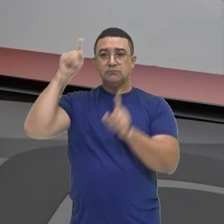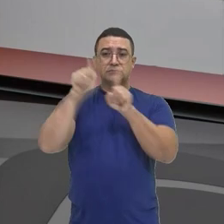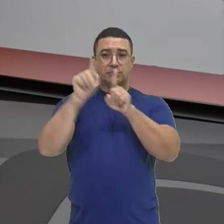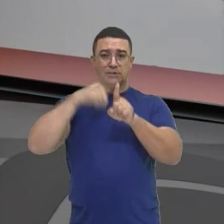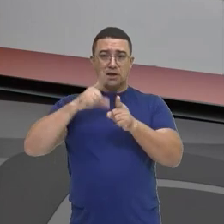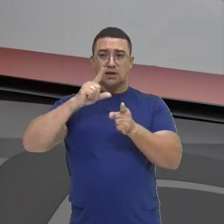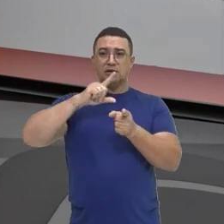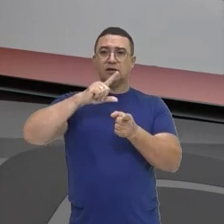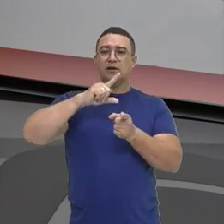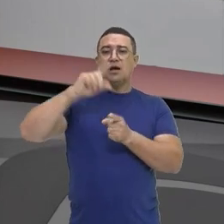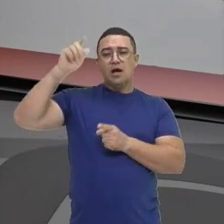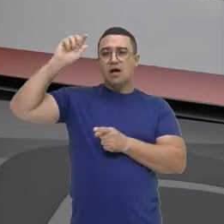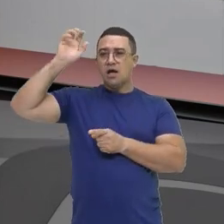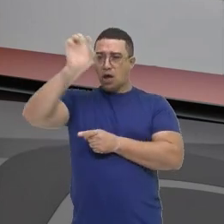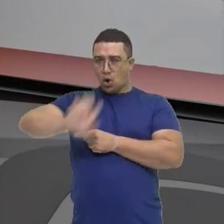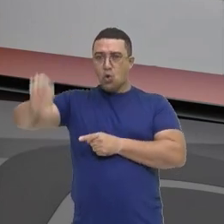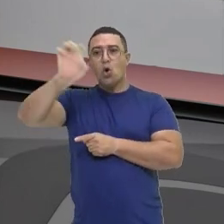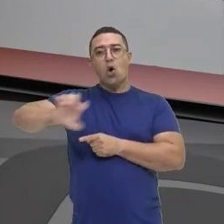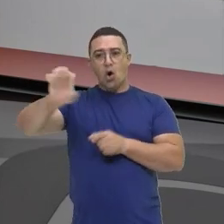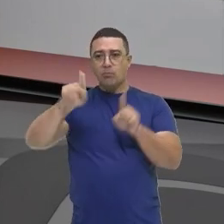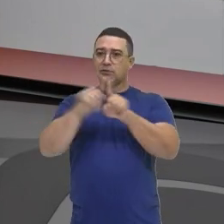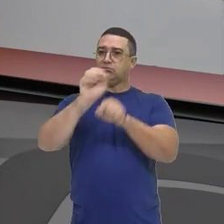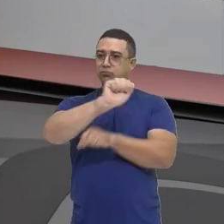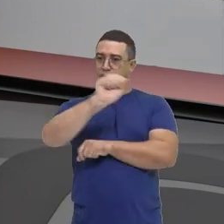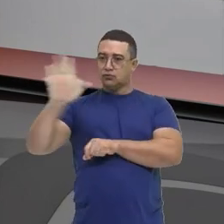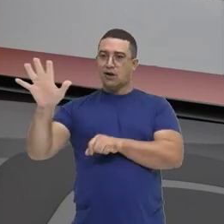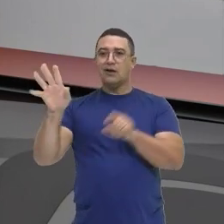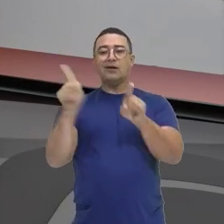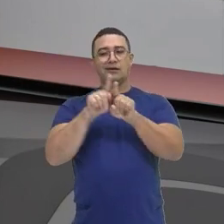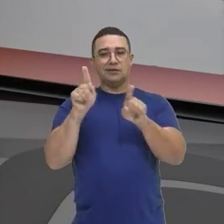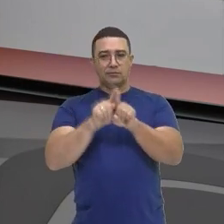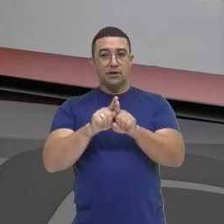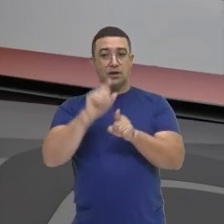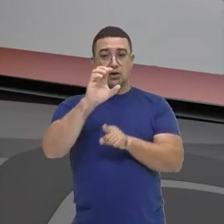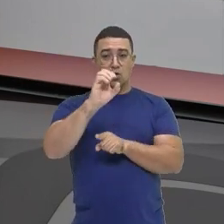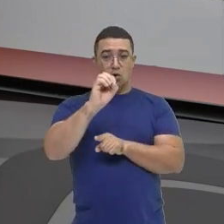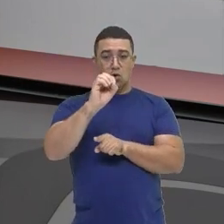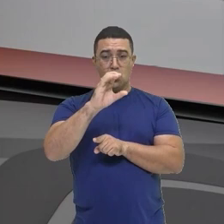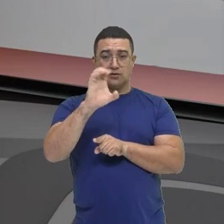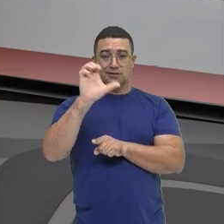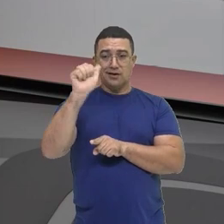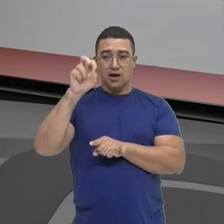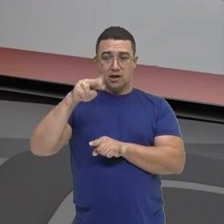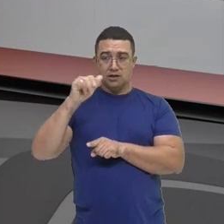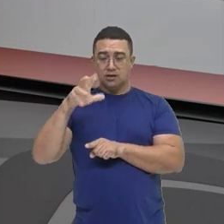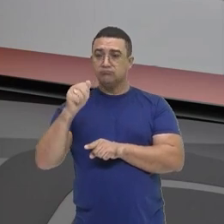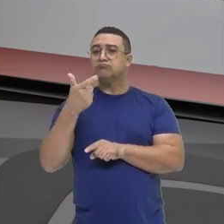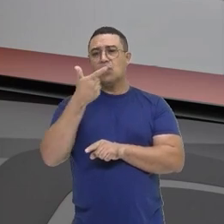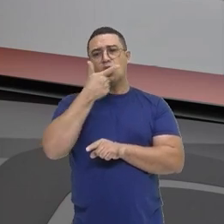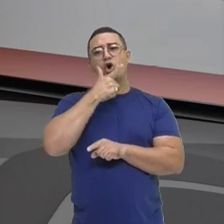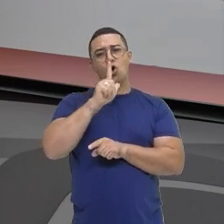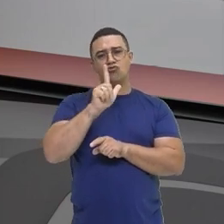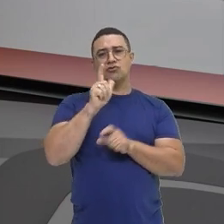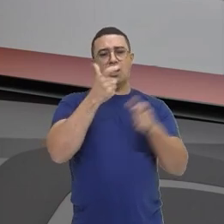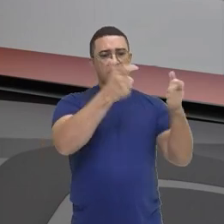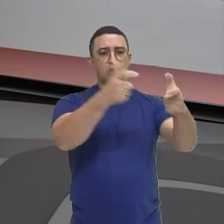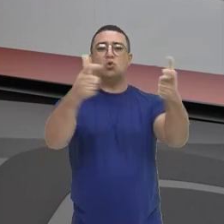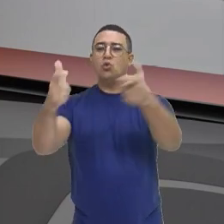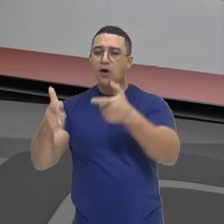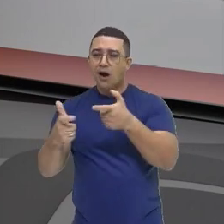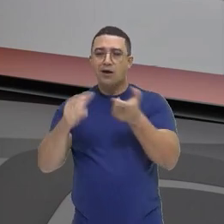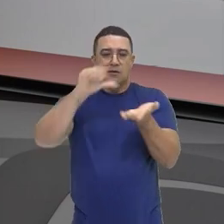Europa, o continente asiático e também a Oceania, né? E a partir disso a gente consegue localizar onde que eles estão